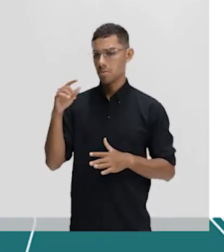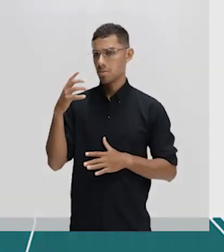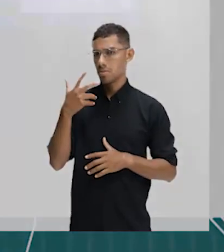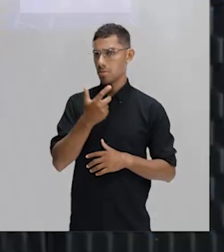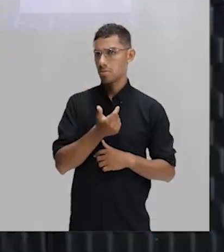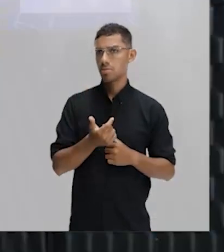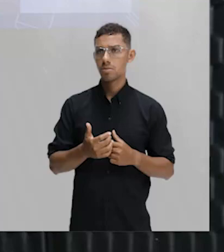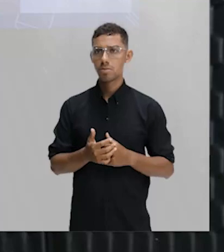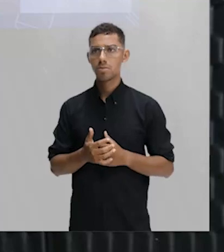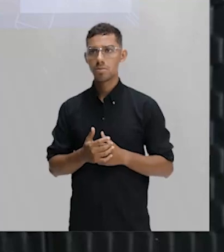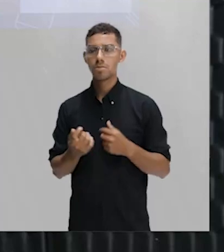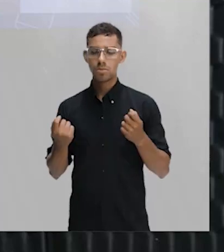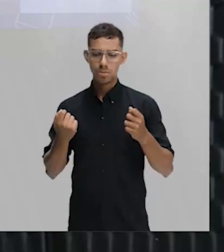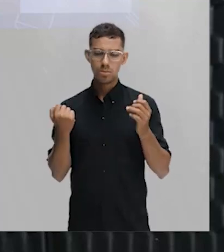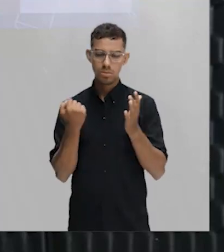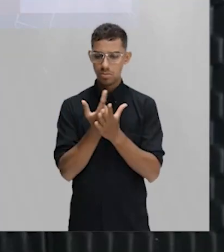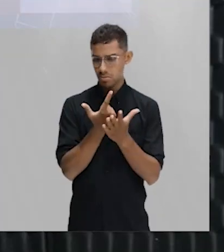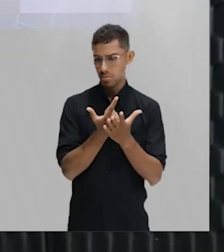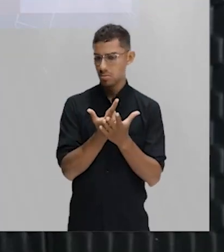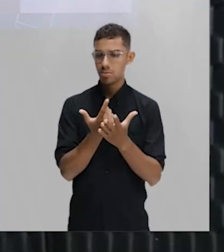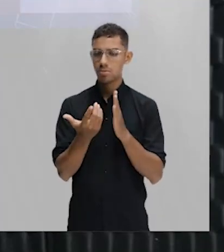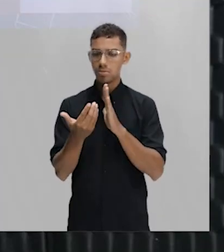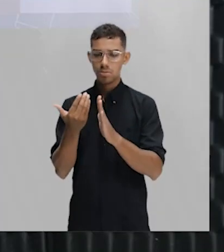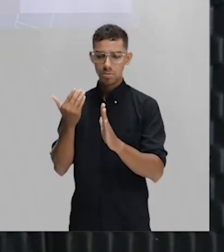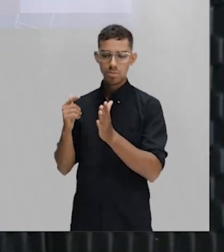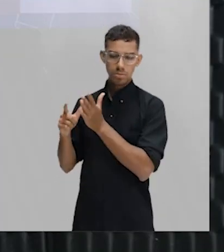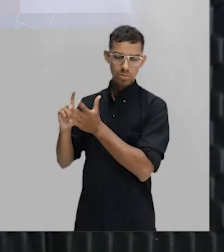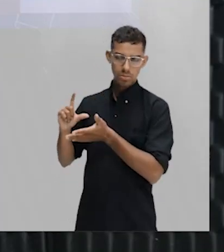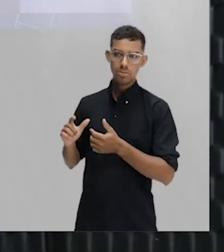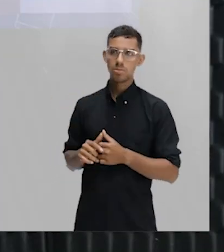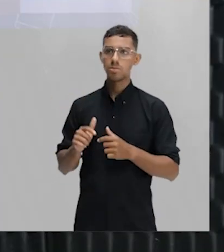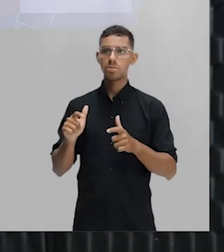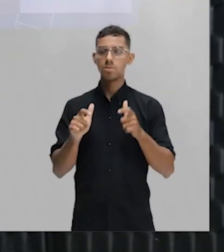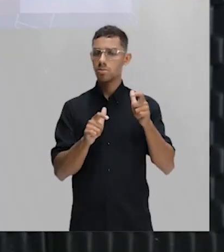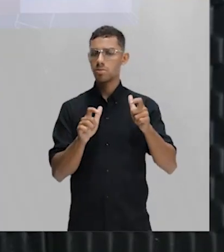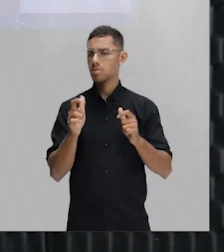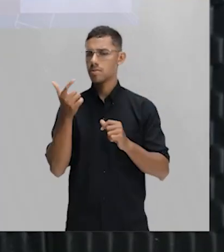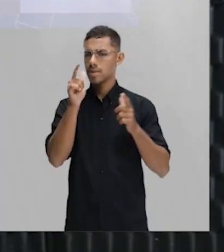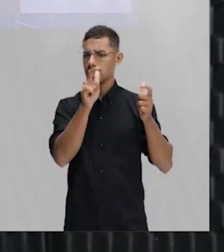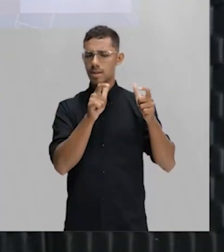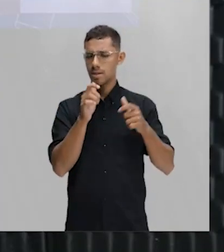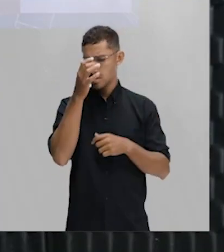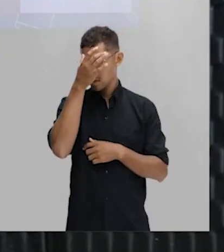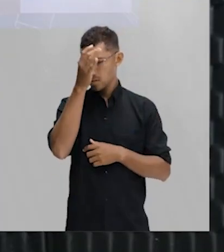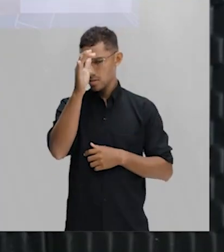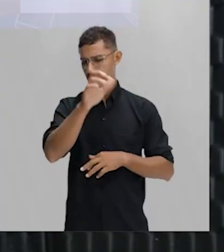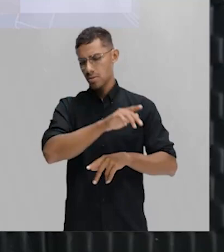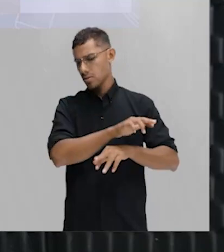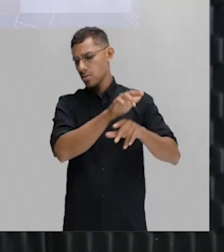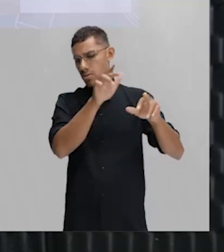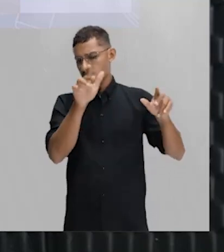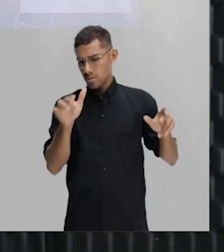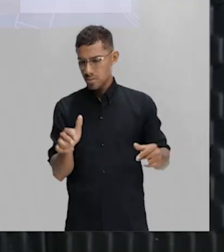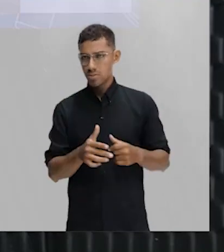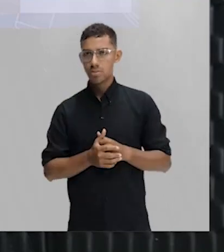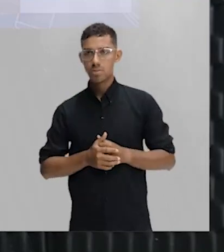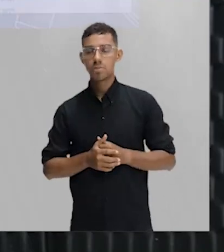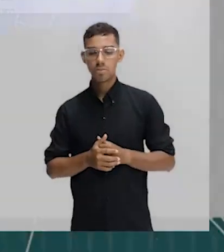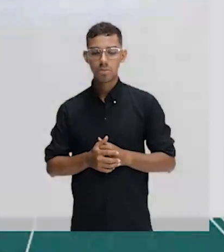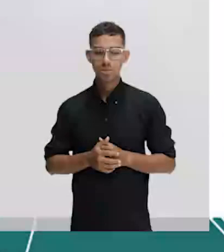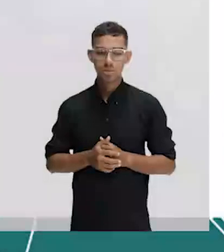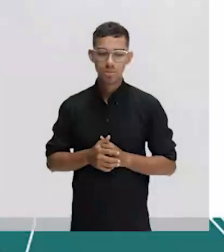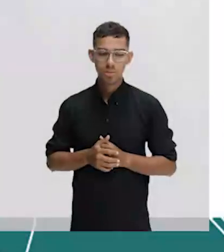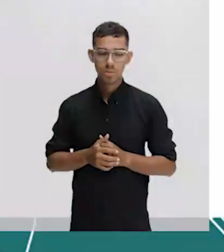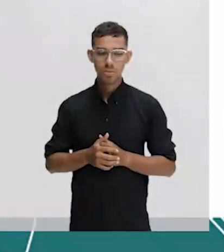comprar o ingresso com antecedência. Nós temos outros espaços culturais aqui em São Luís. Gente, tem aos montes, né? Eu fiz só uma